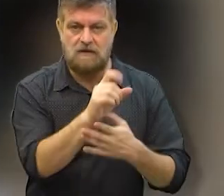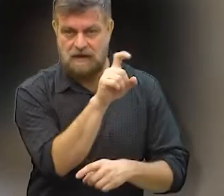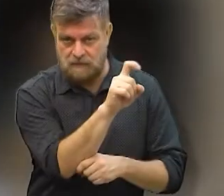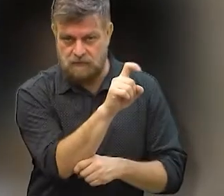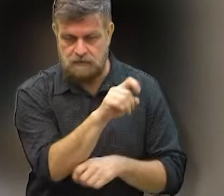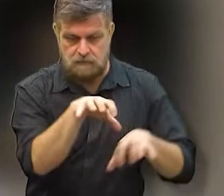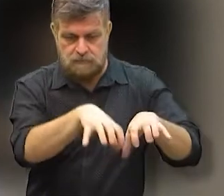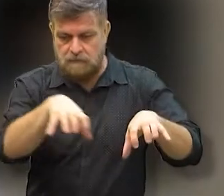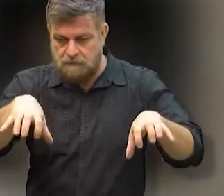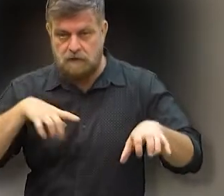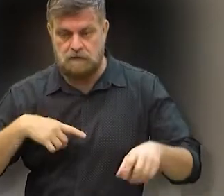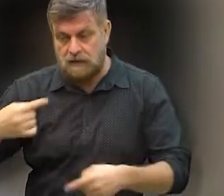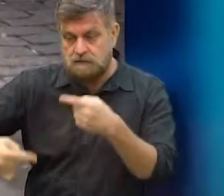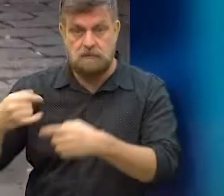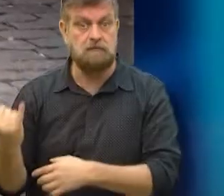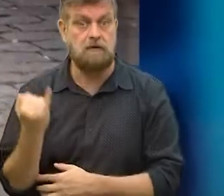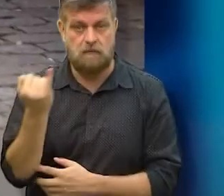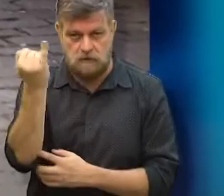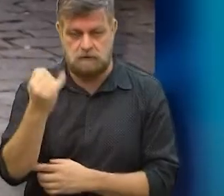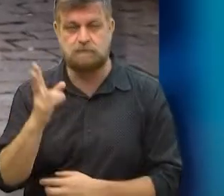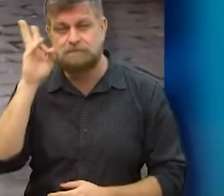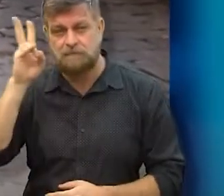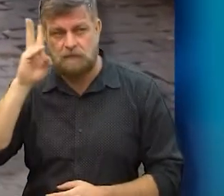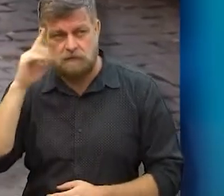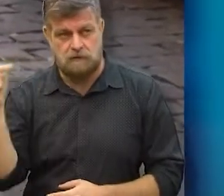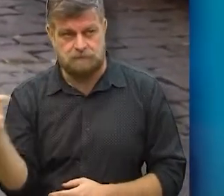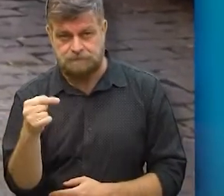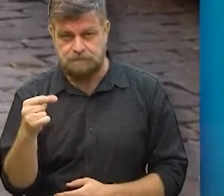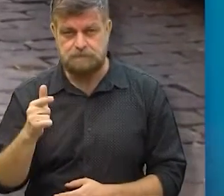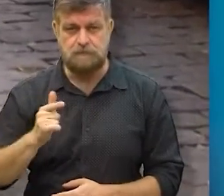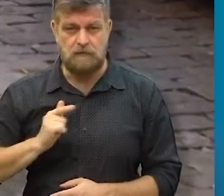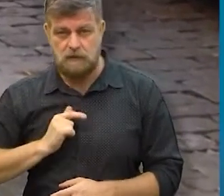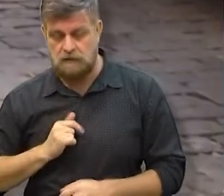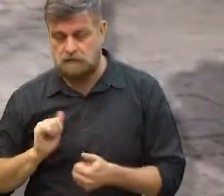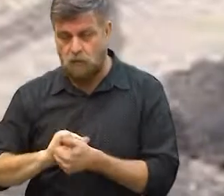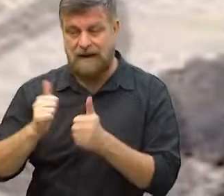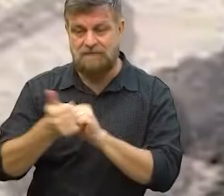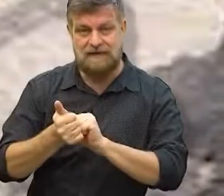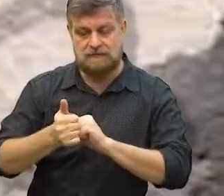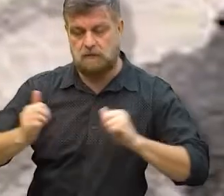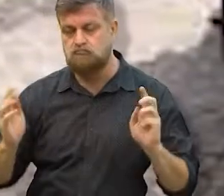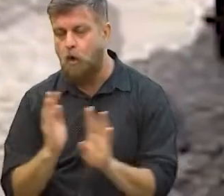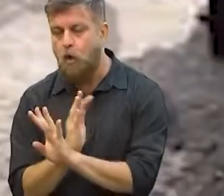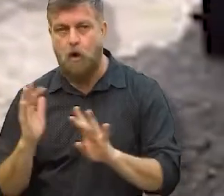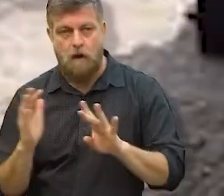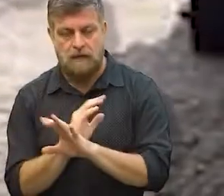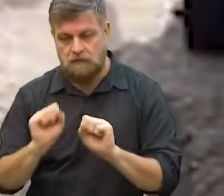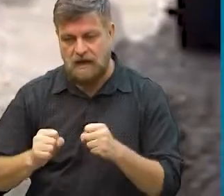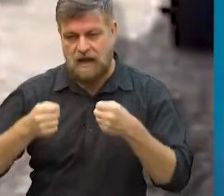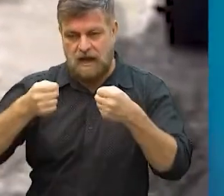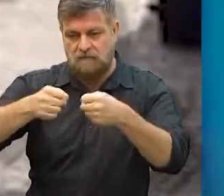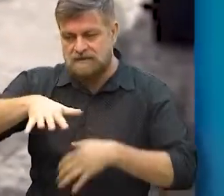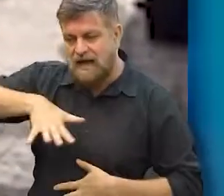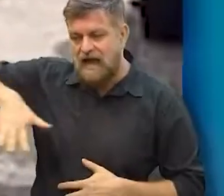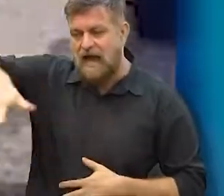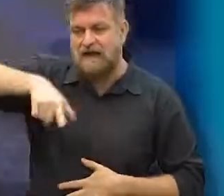discussão é necessária e importante. O vereador lembra que os parklets são instrumentos de requalificação urbana e reforça que